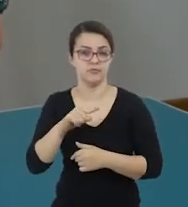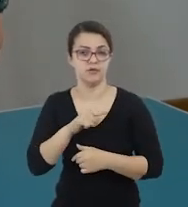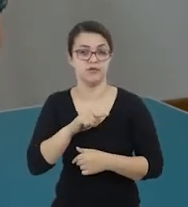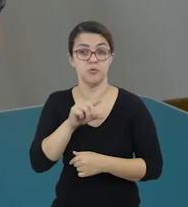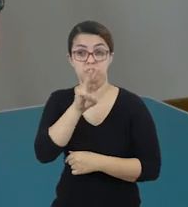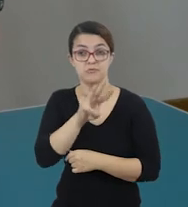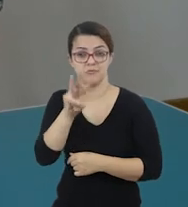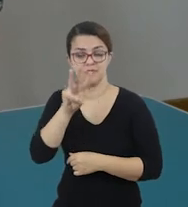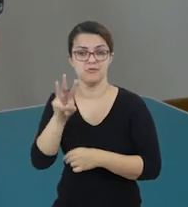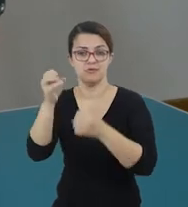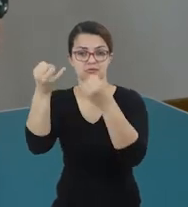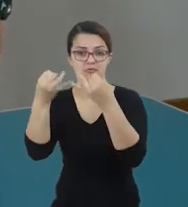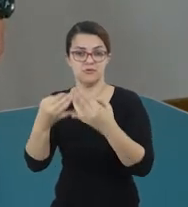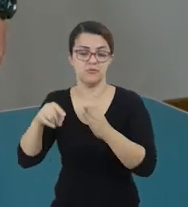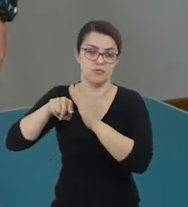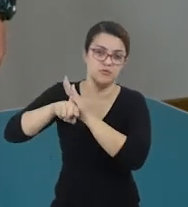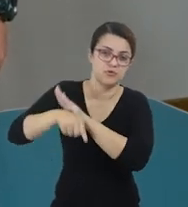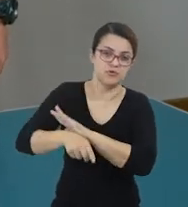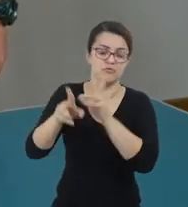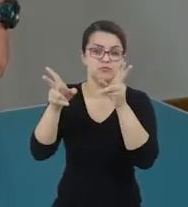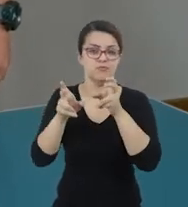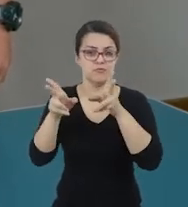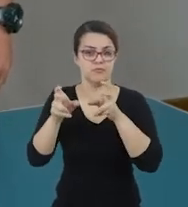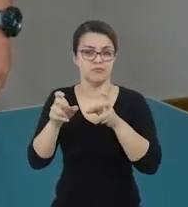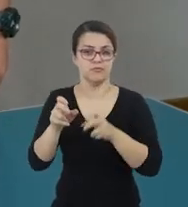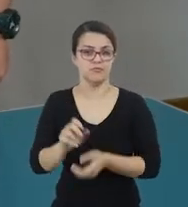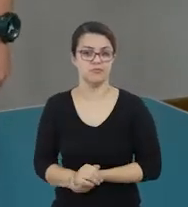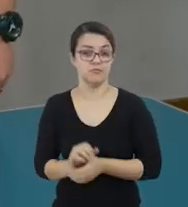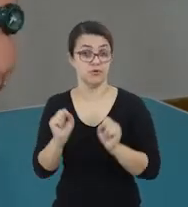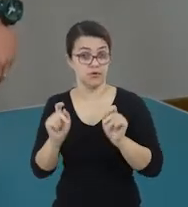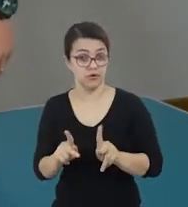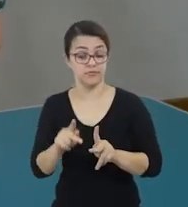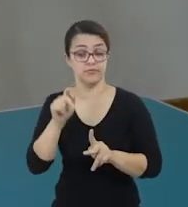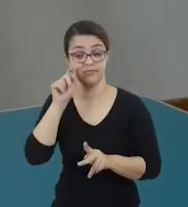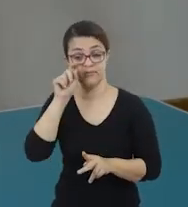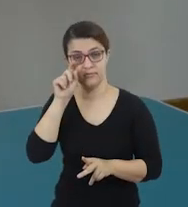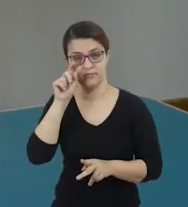um link de explicação onde vocês poderão se aprofundar no assunto, tudo bem?